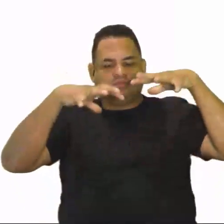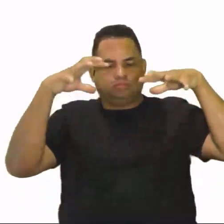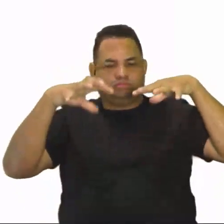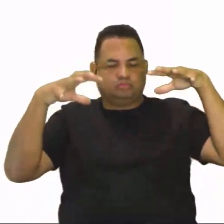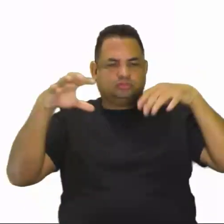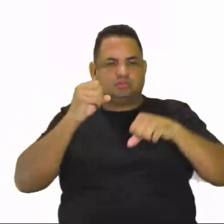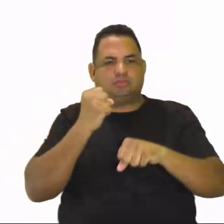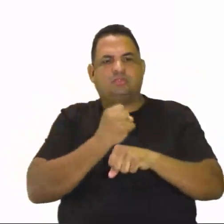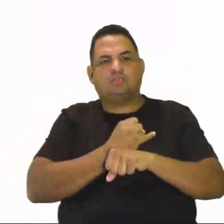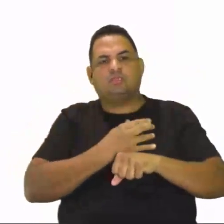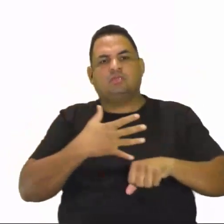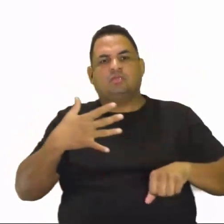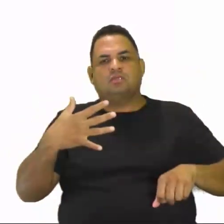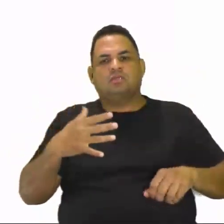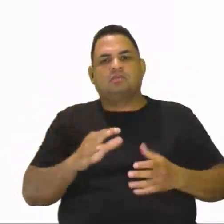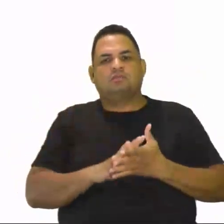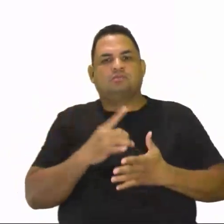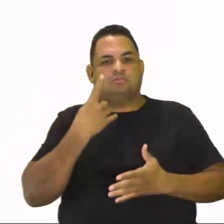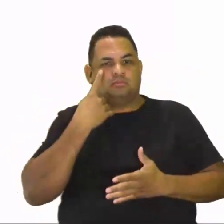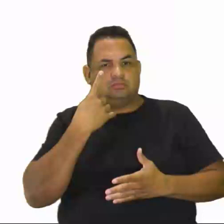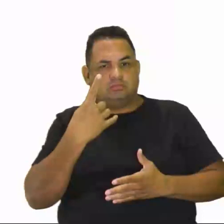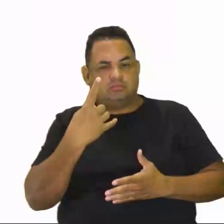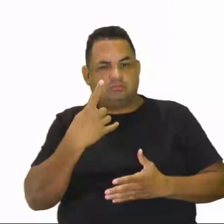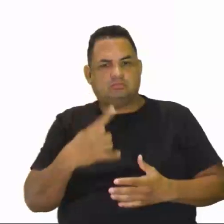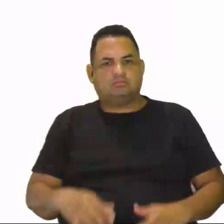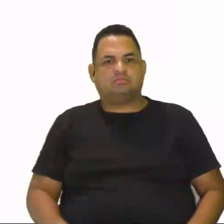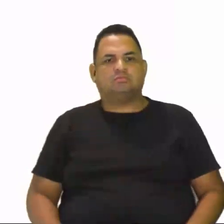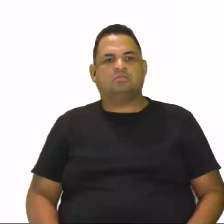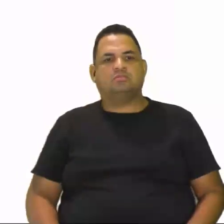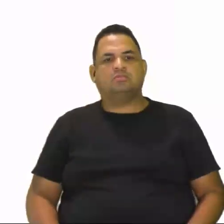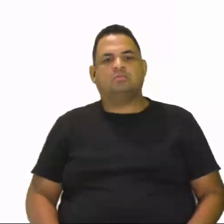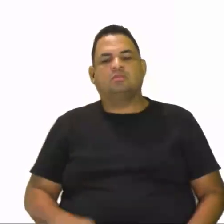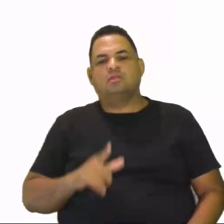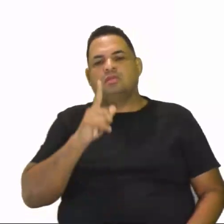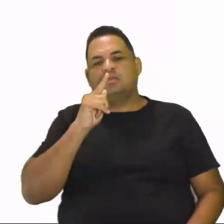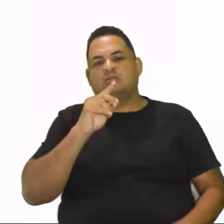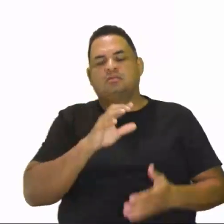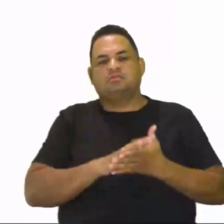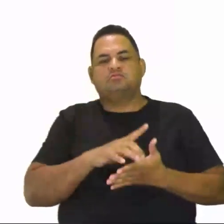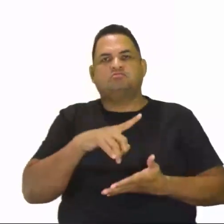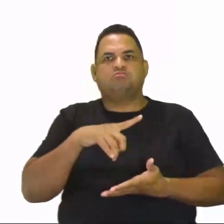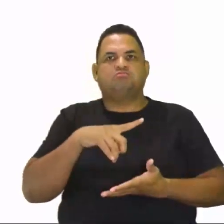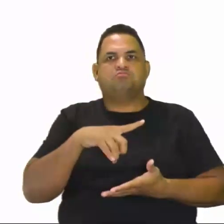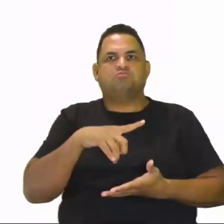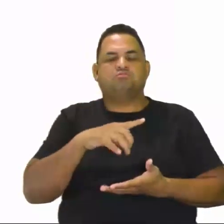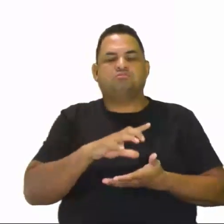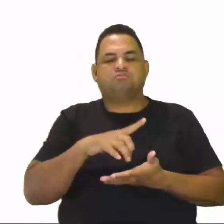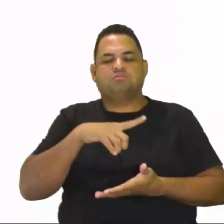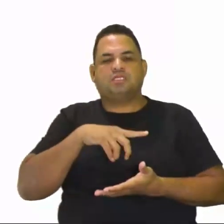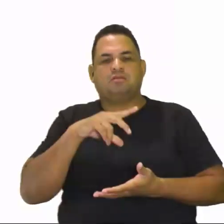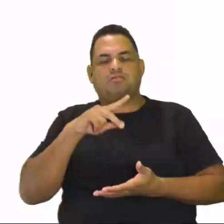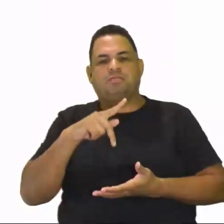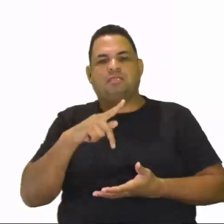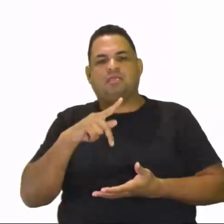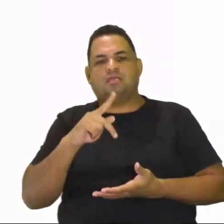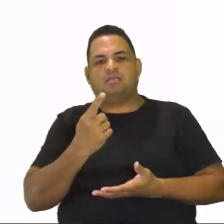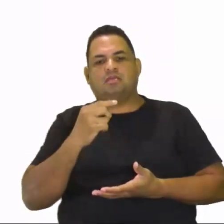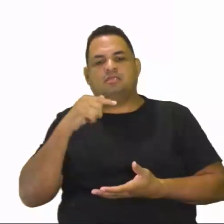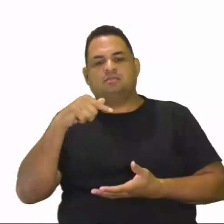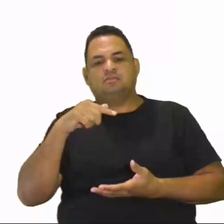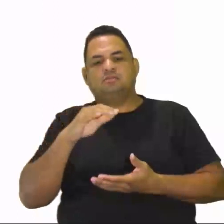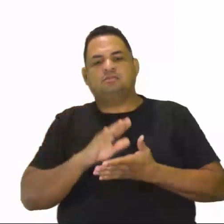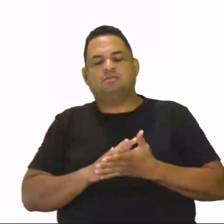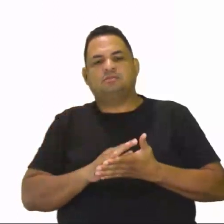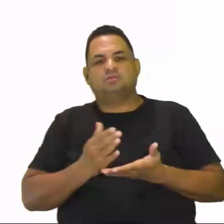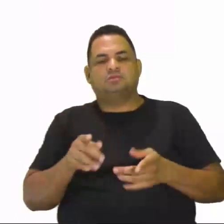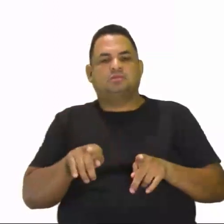Se a gente for observar, eu estou falando de uma água que era para ter o pH igual a 7 e tem pH inferior